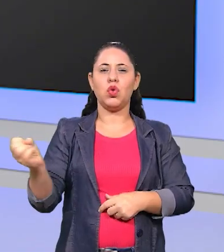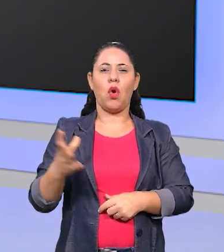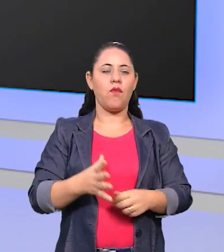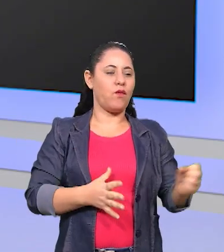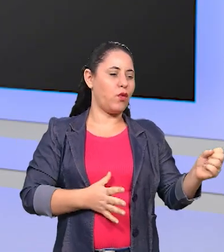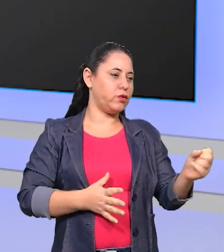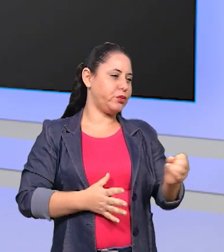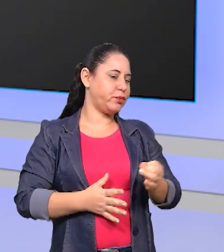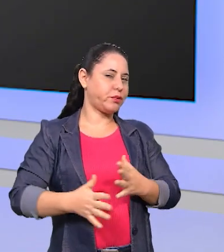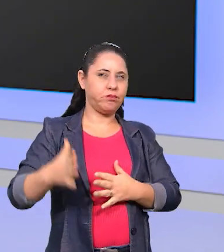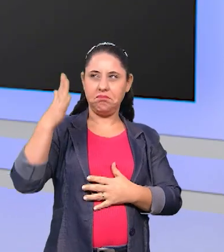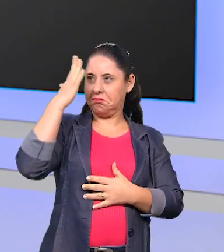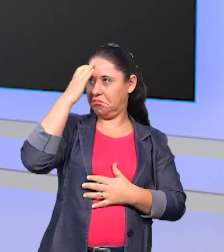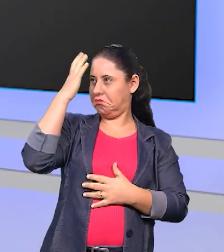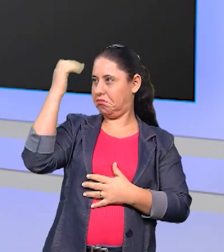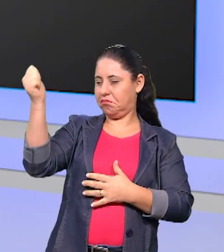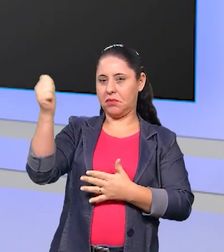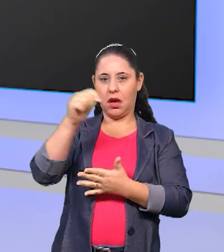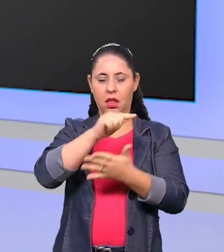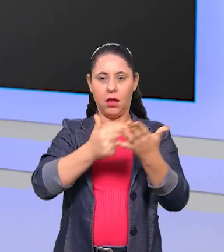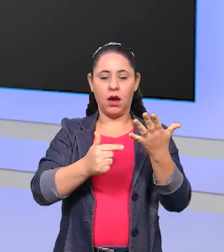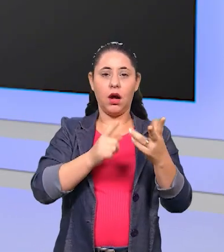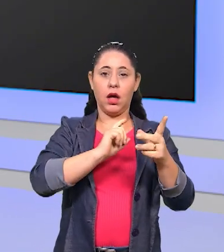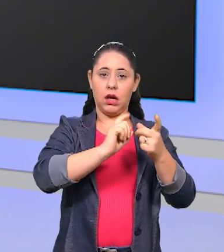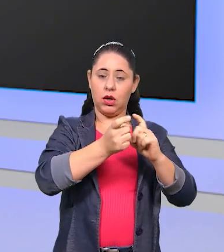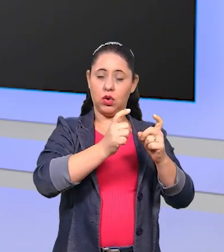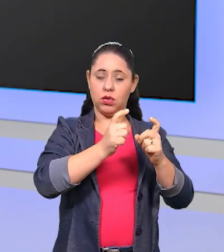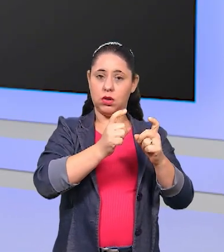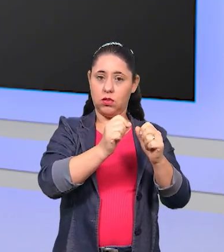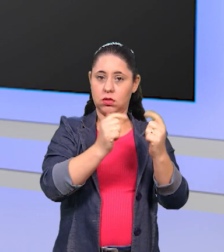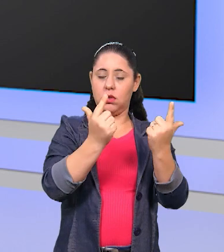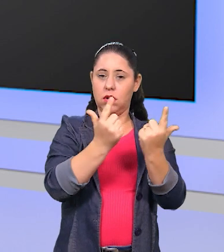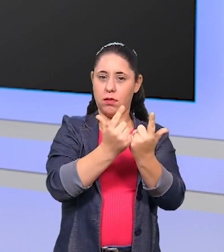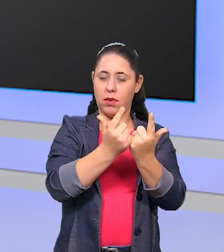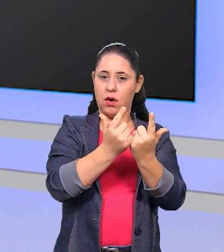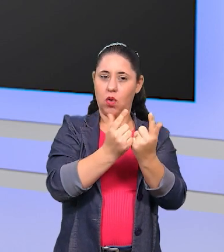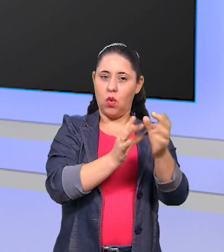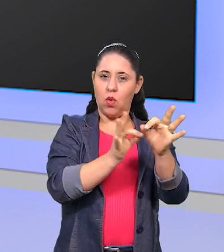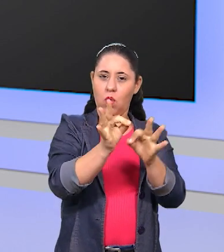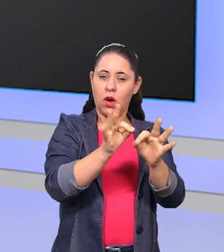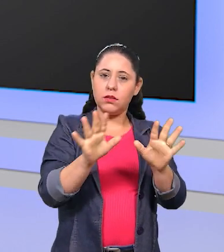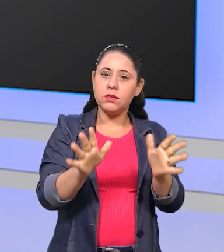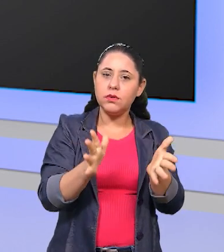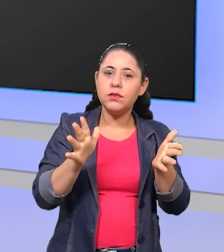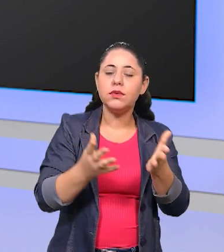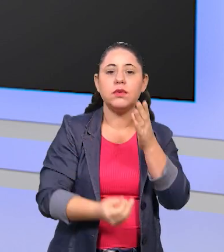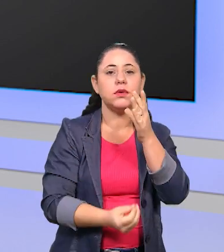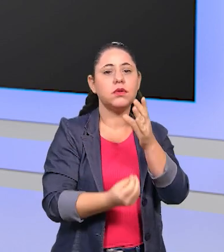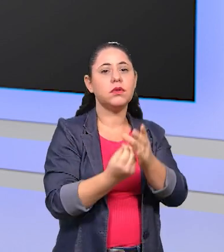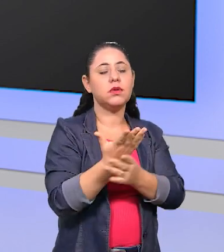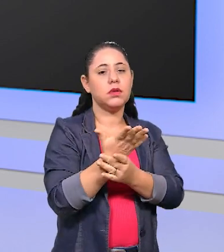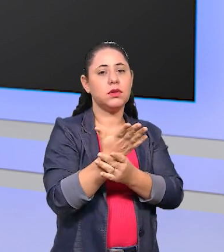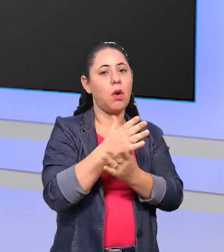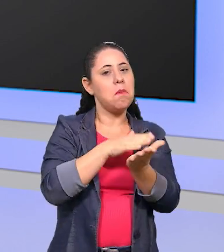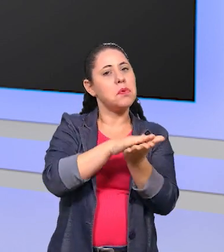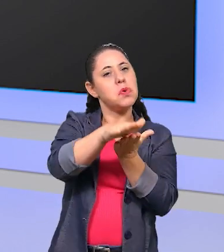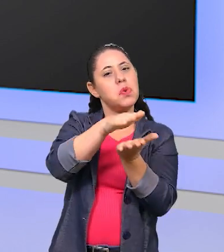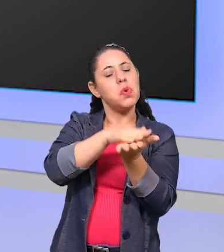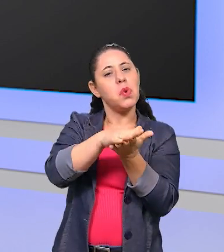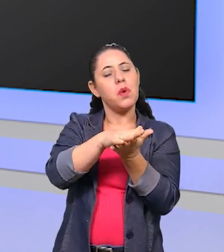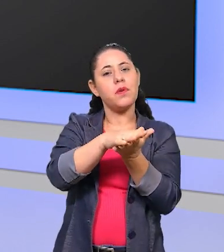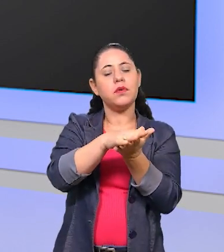Novos talentos na literatura. Em reunião na Alemes, o assunto já vem ganhando forma para incentivar a criação